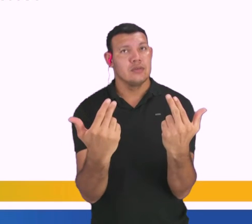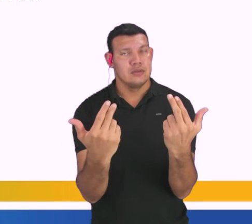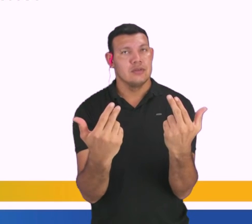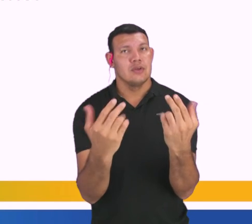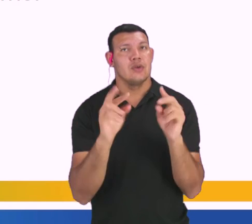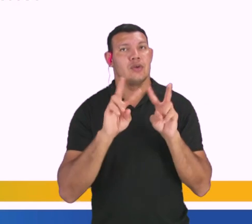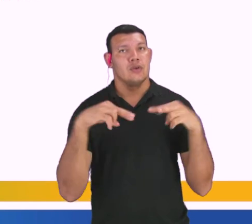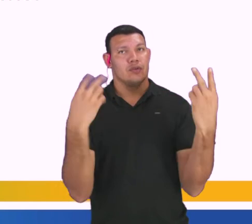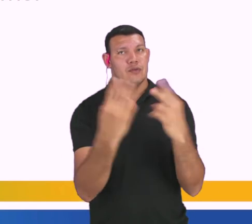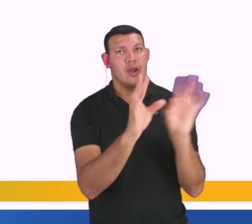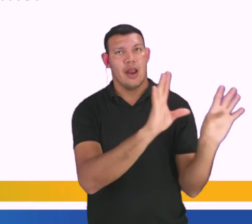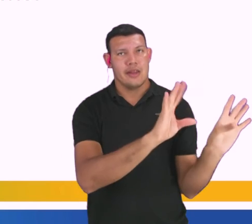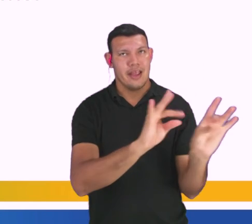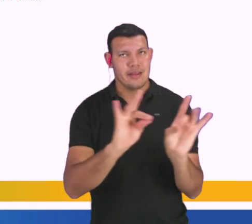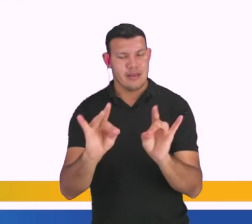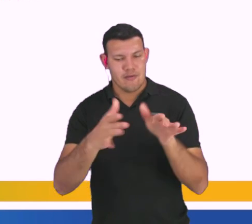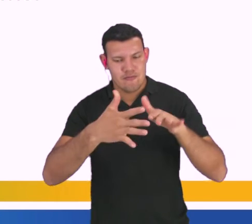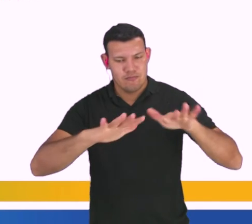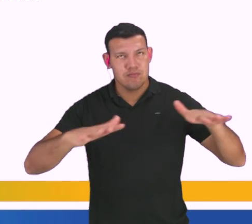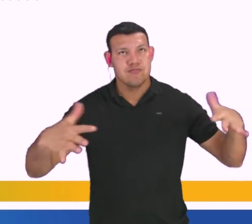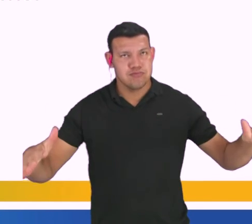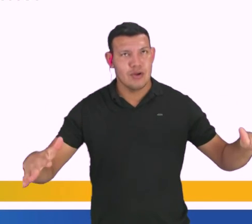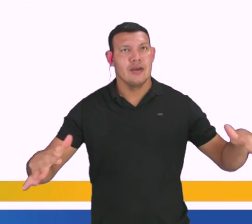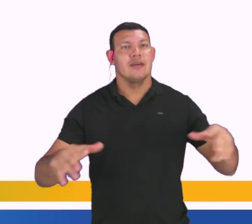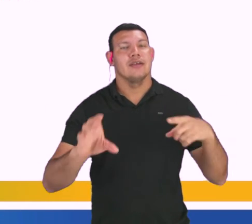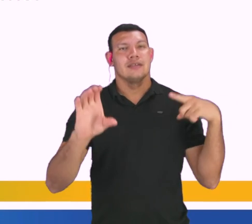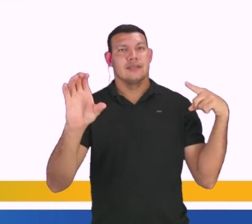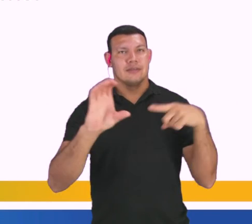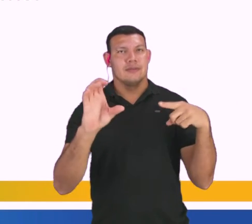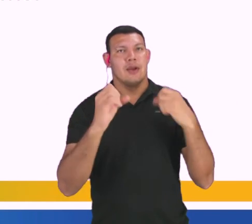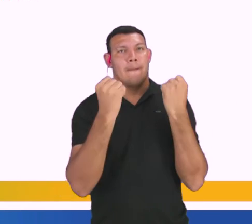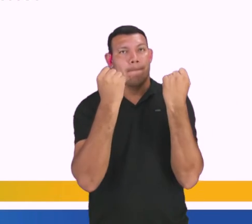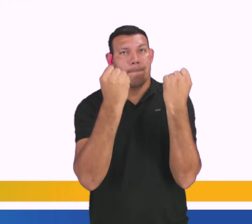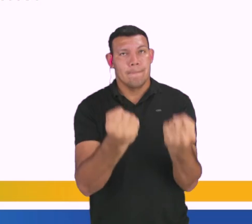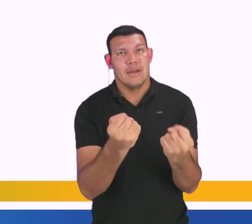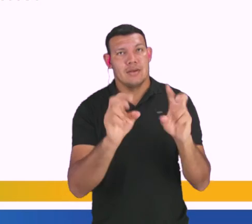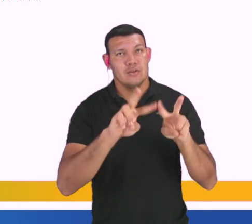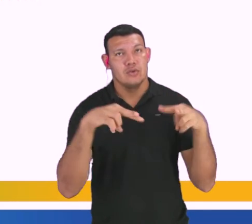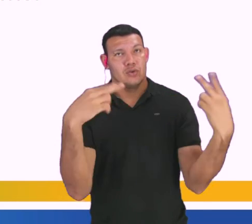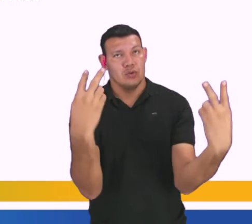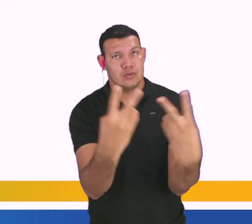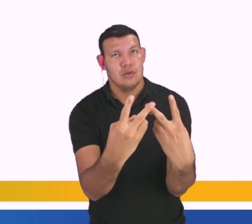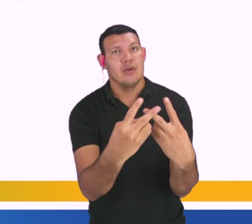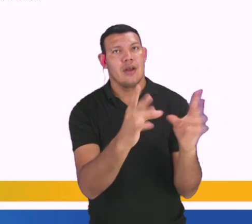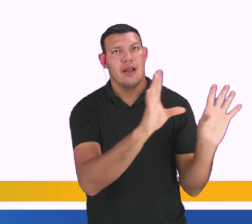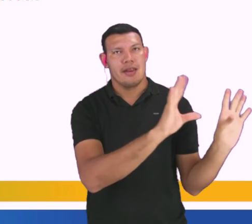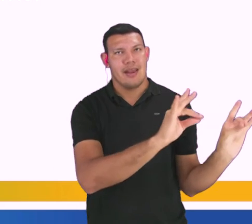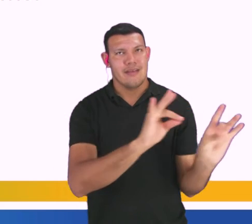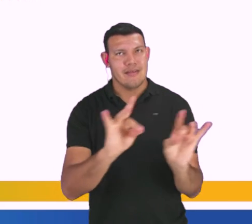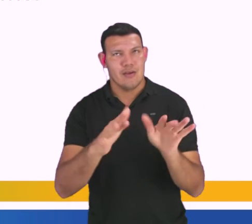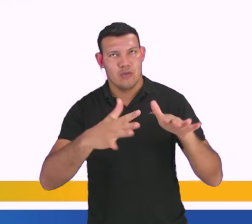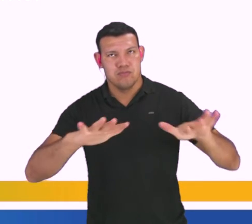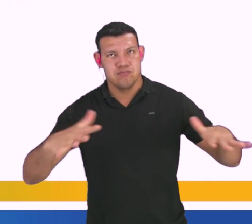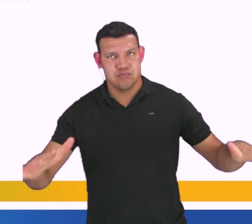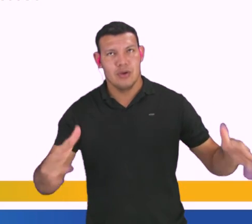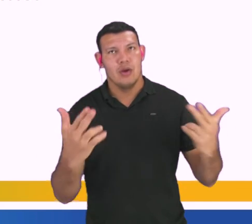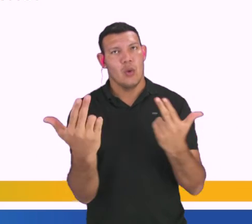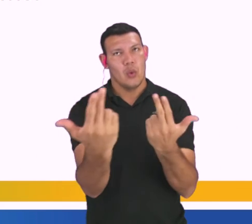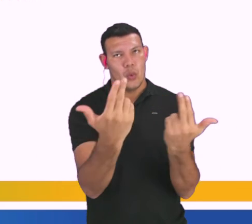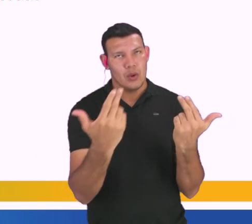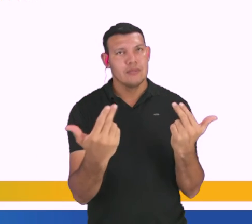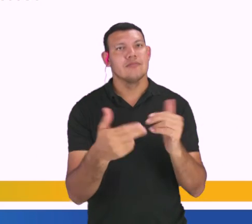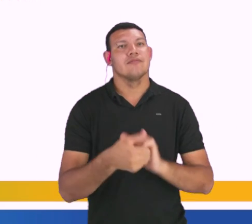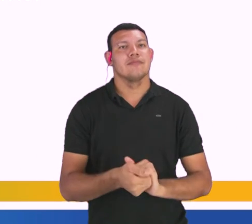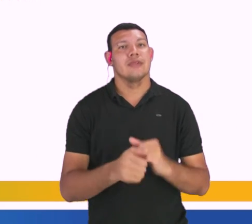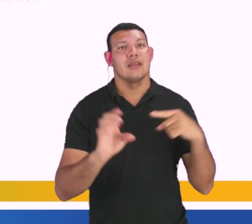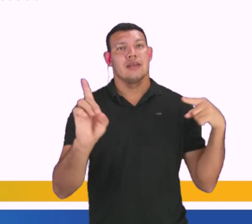líquido deslocado? C, o peso do volume do líquido deslocado é igual ao peso do navio? D, o peso do navio é menor que